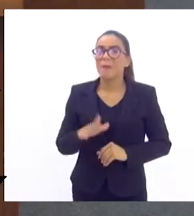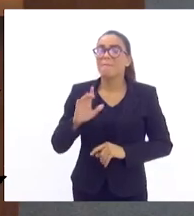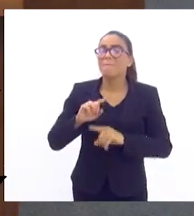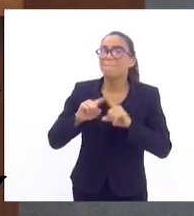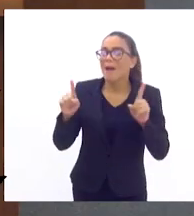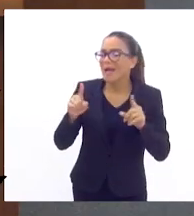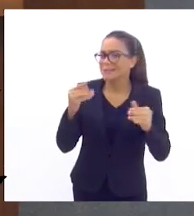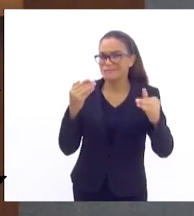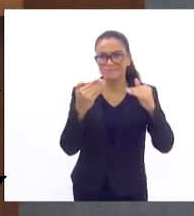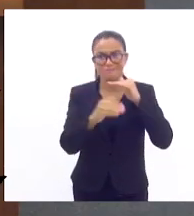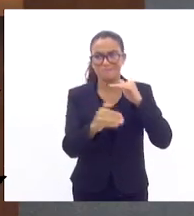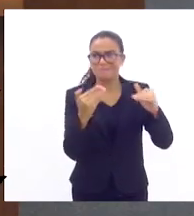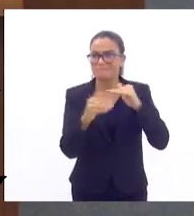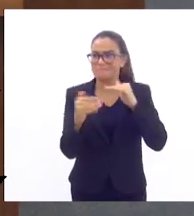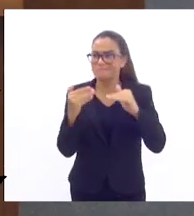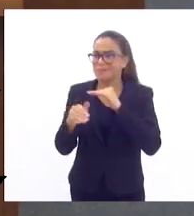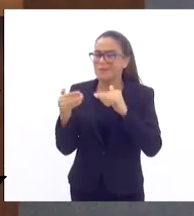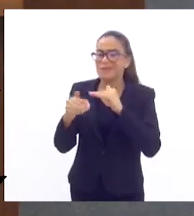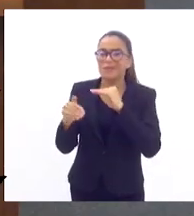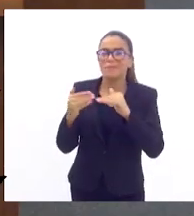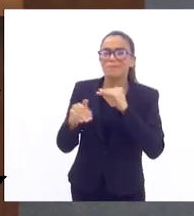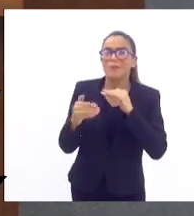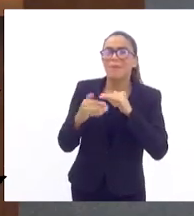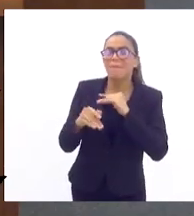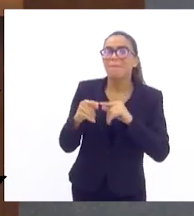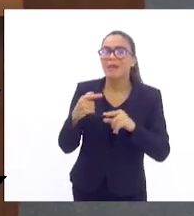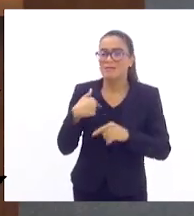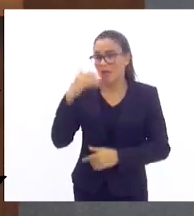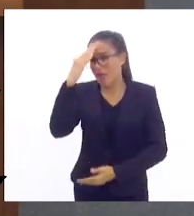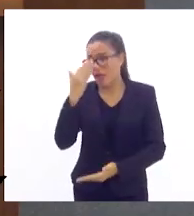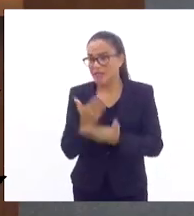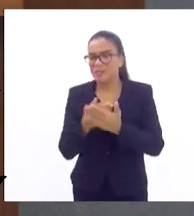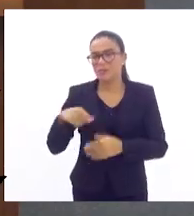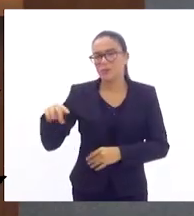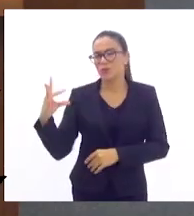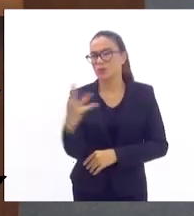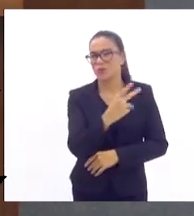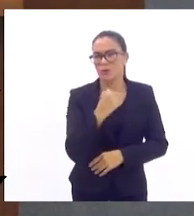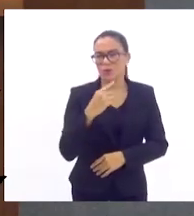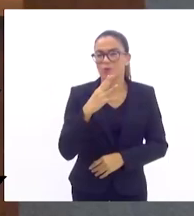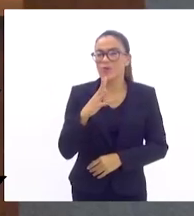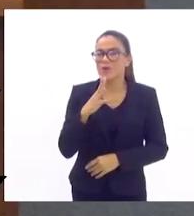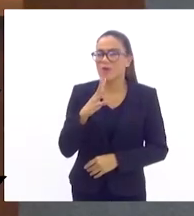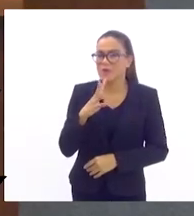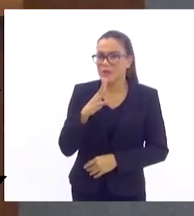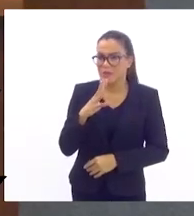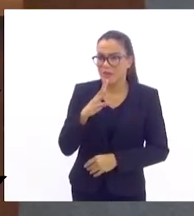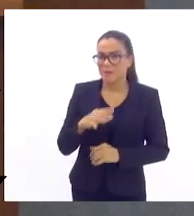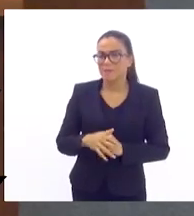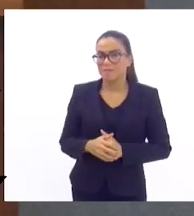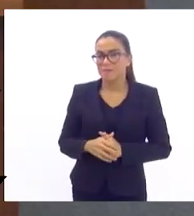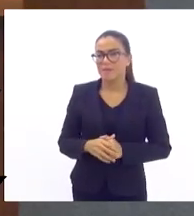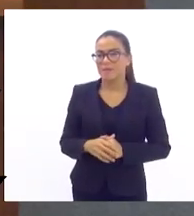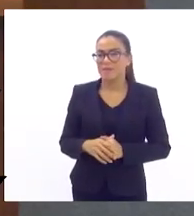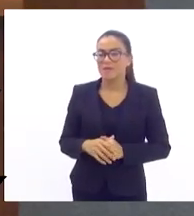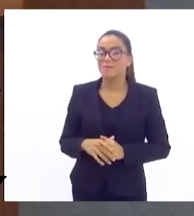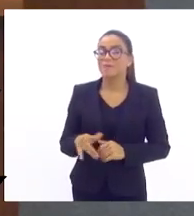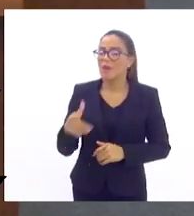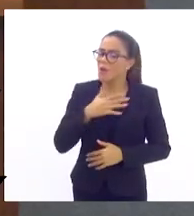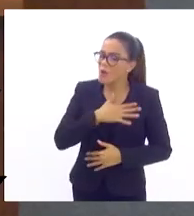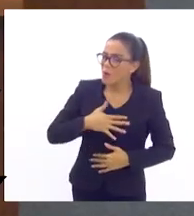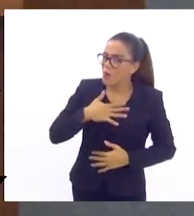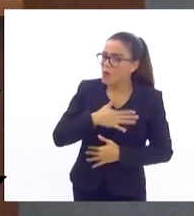inadequado, os DRSAs, que todos acredito que conheçam aqui. No primeiro, eu gostaria